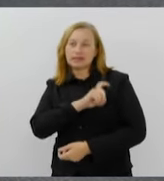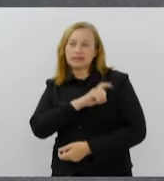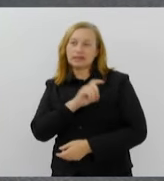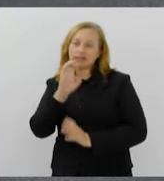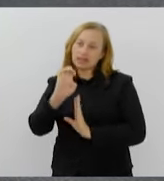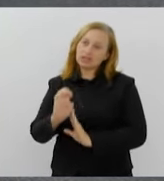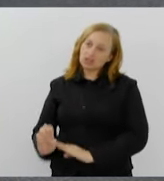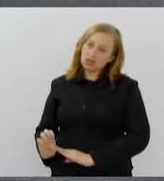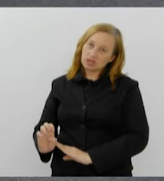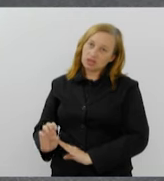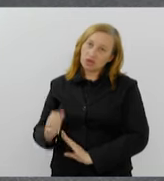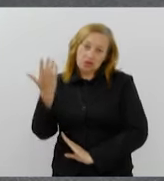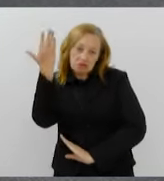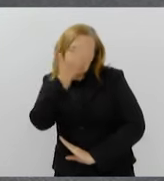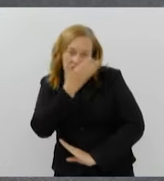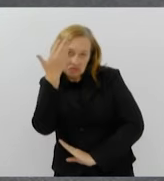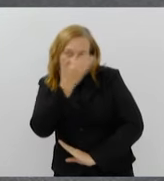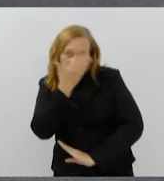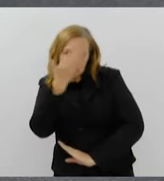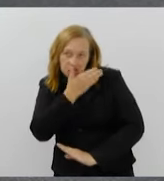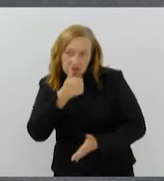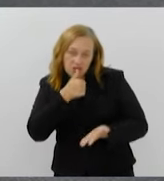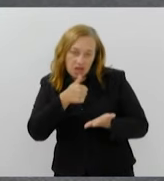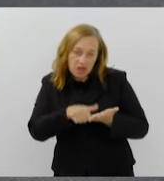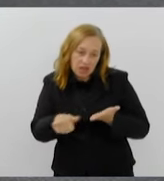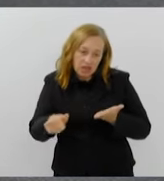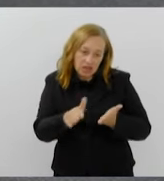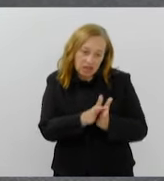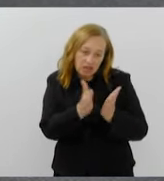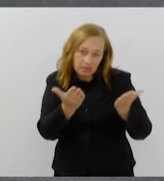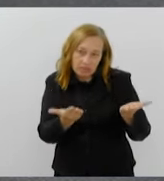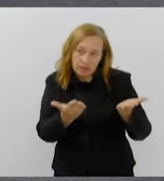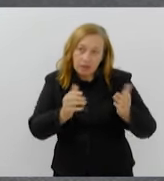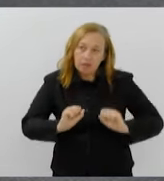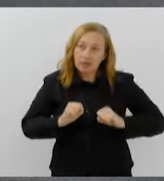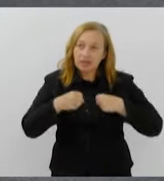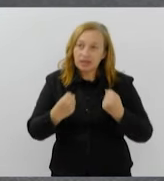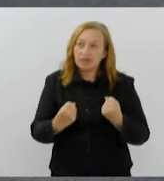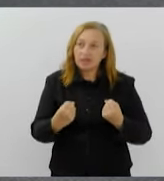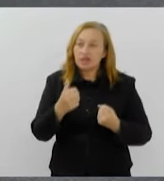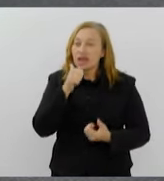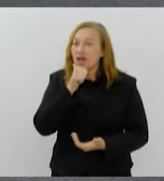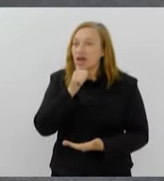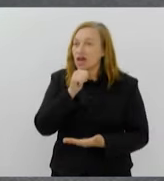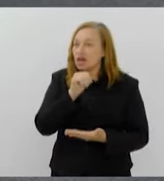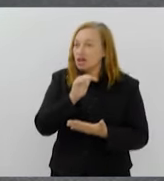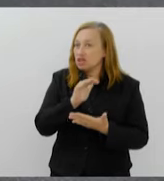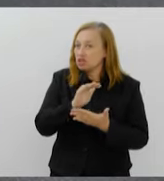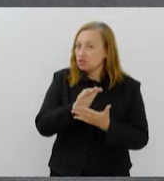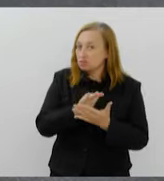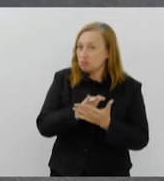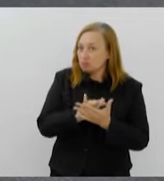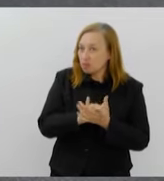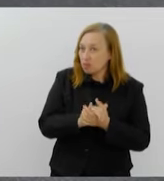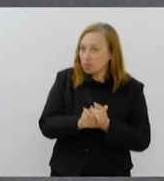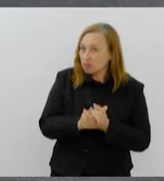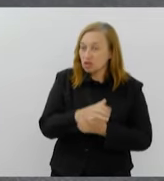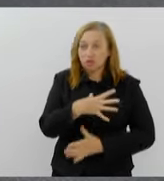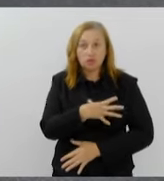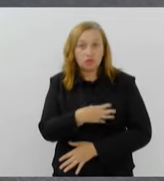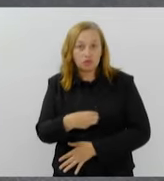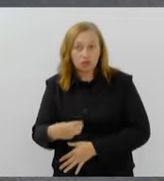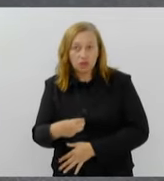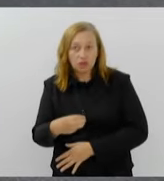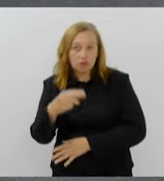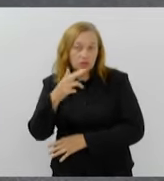Medidas eu não vi carta aberta né para defender a esposa do filho do presidente Luiz Inácio Lula da Silva qual acusou O